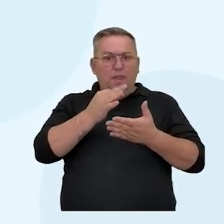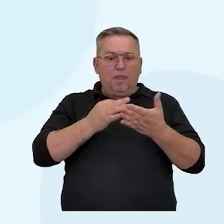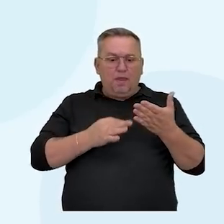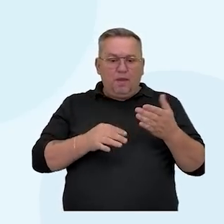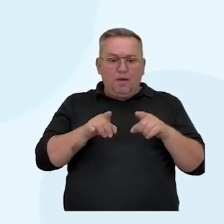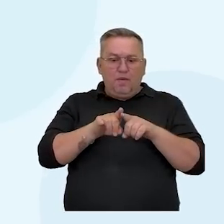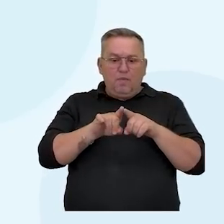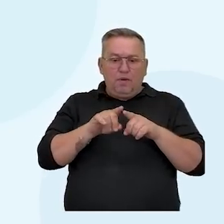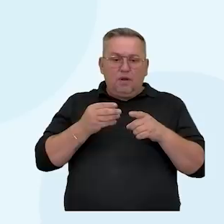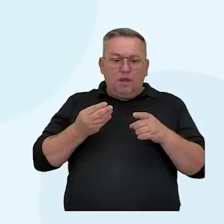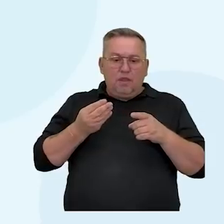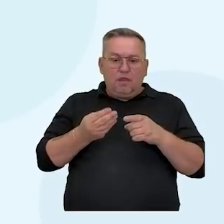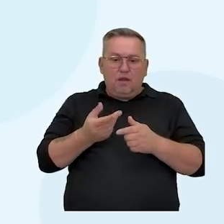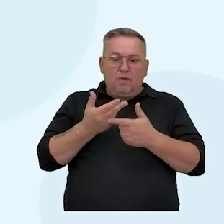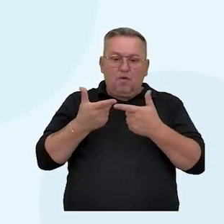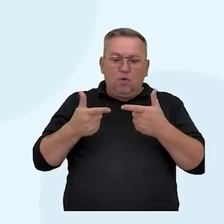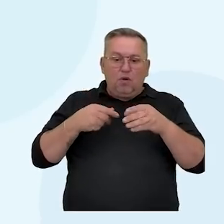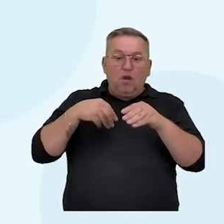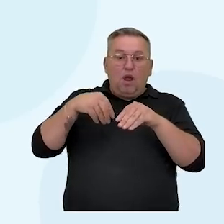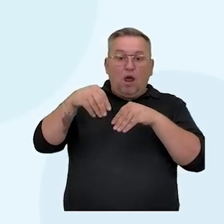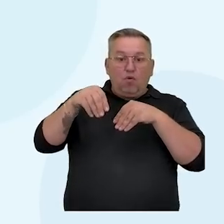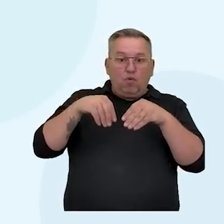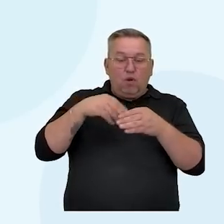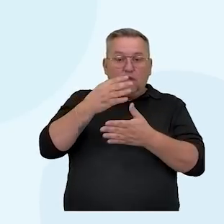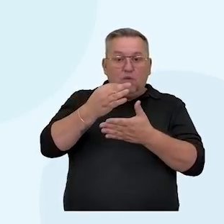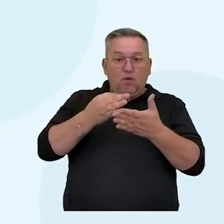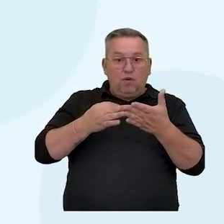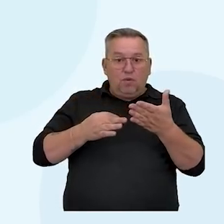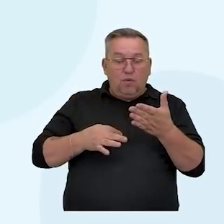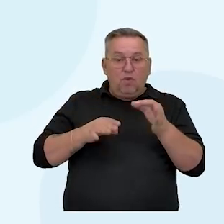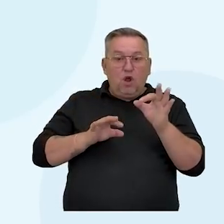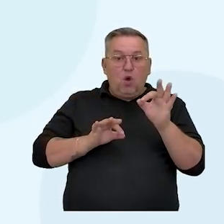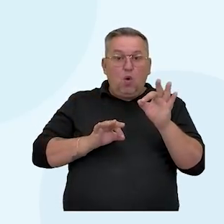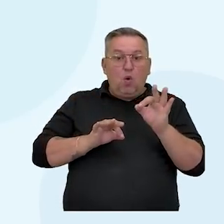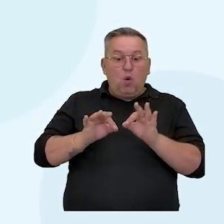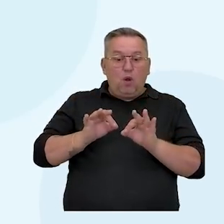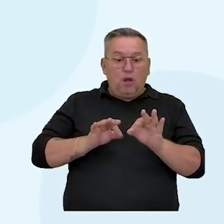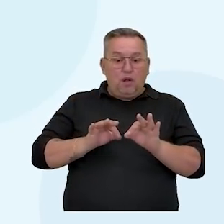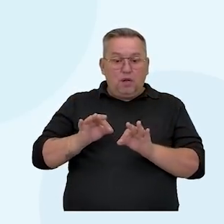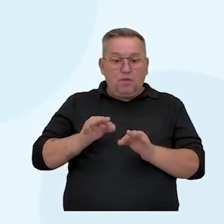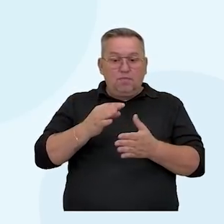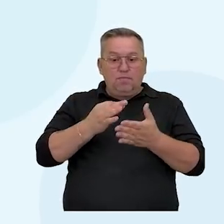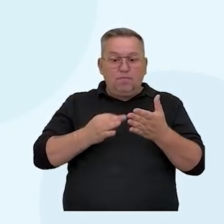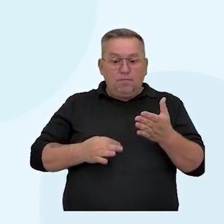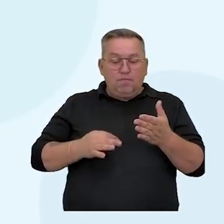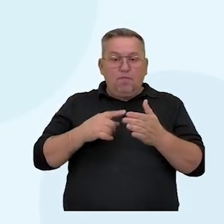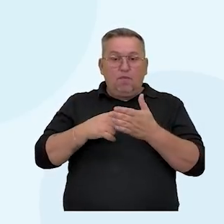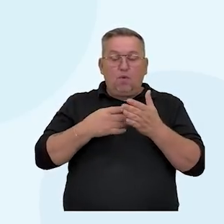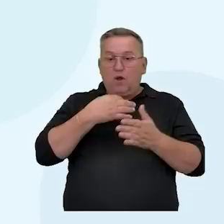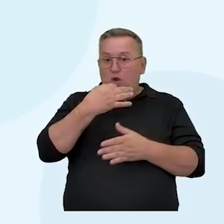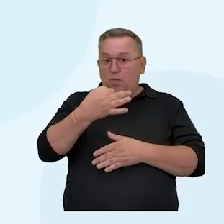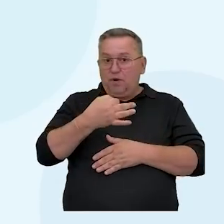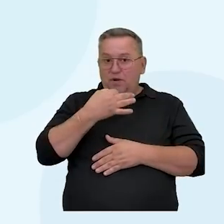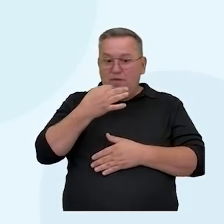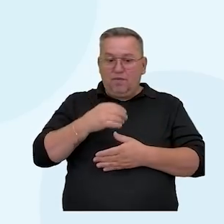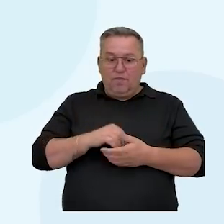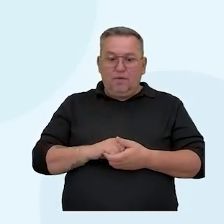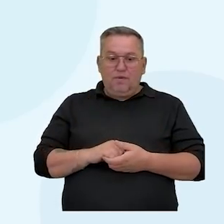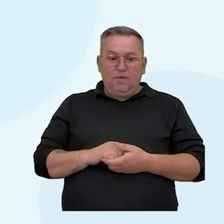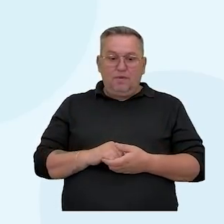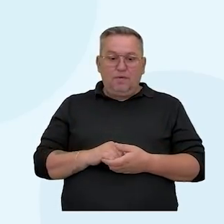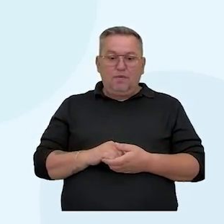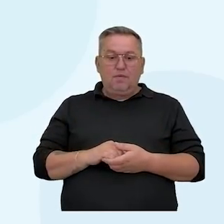Empregar elementos de articulação textual na organização textual de textos argumentativos, ou na organização dos